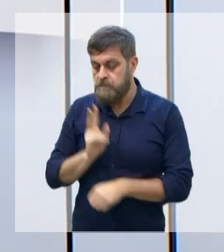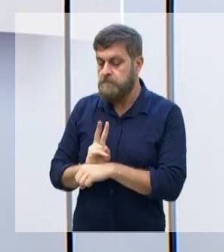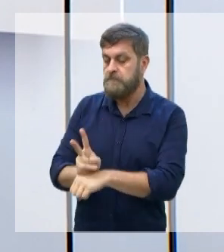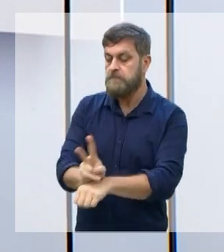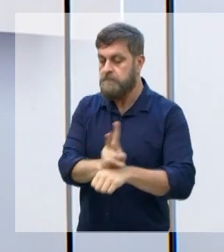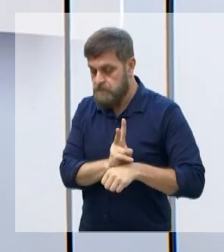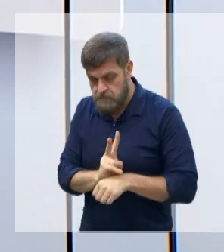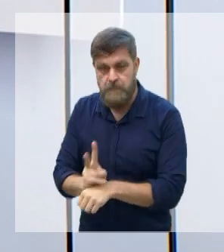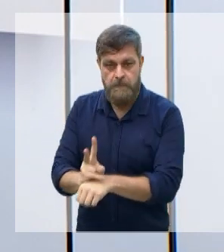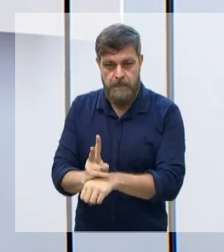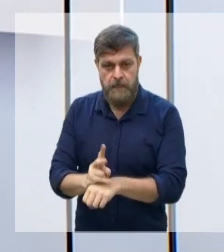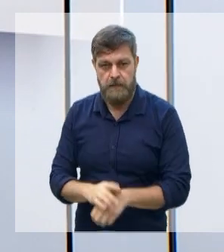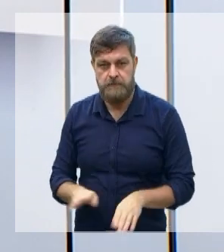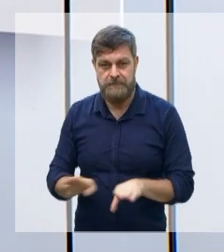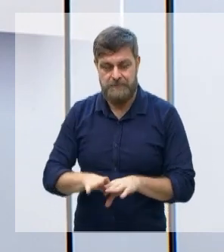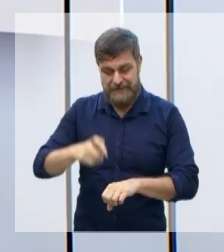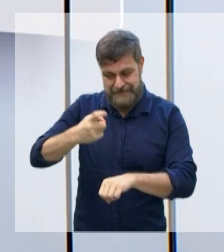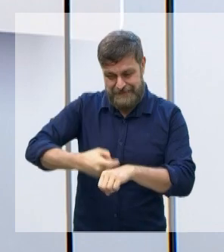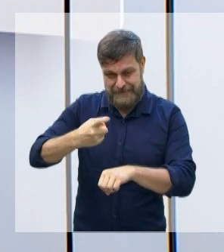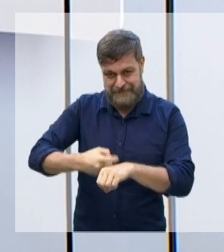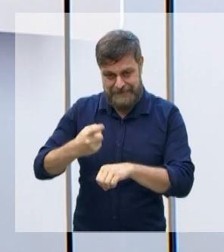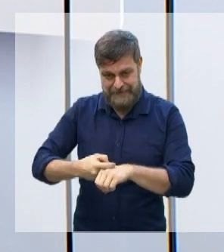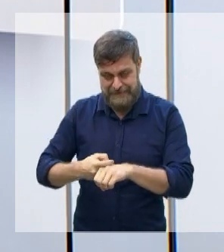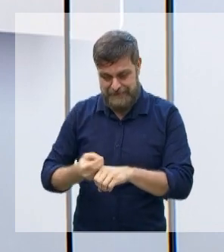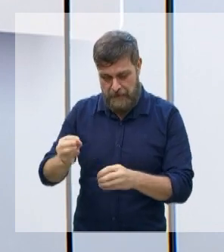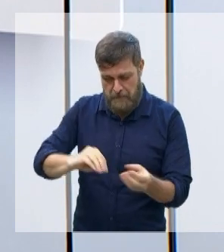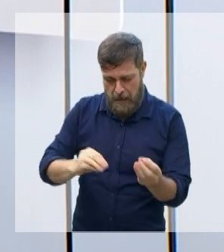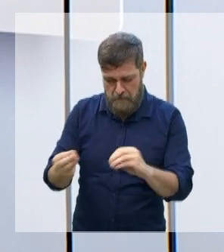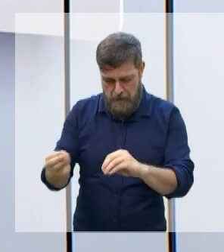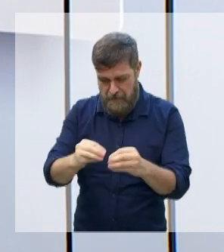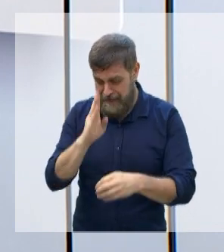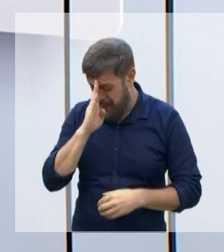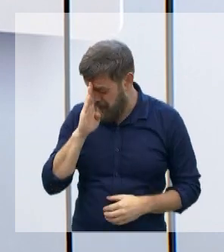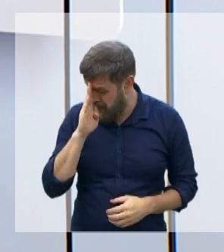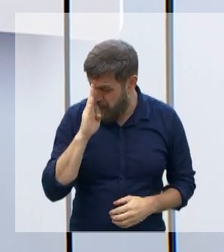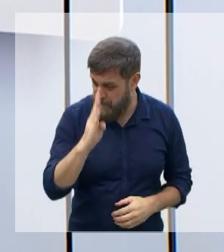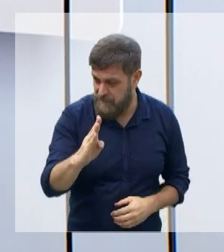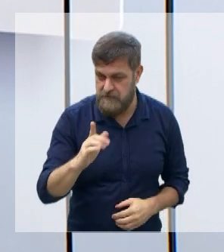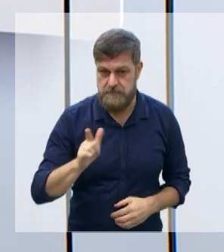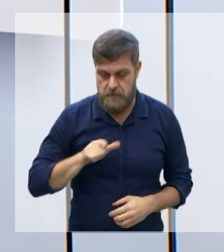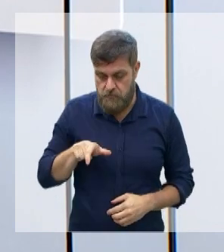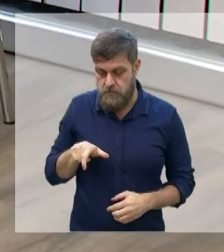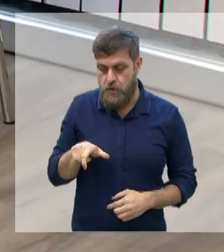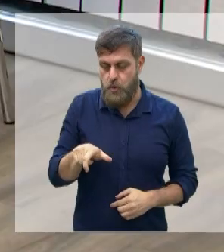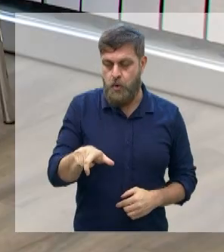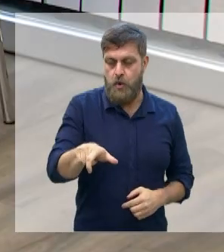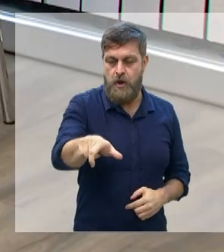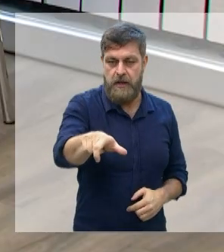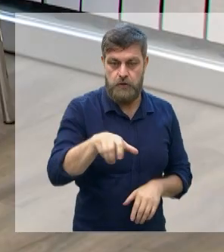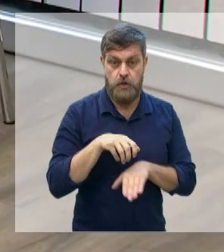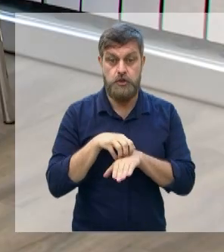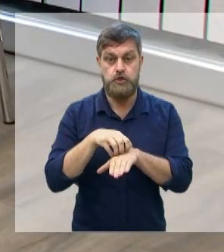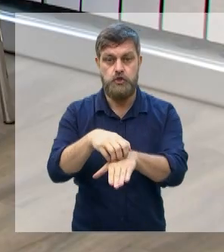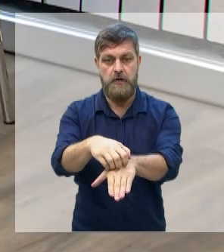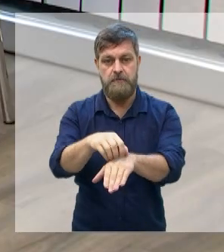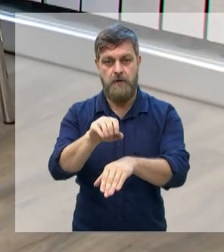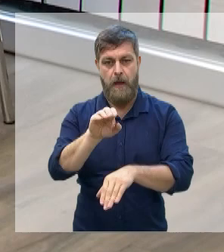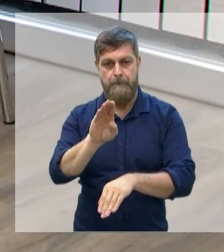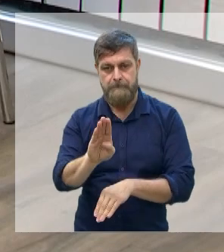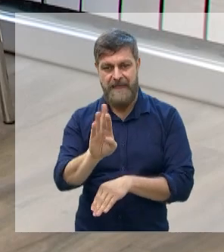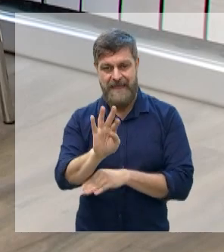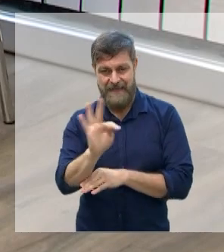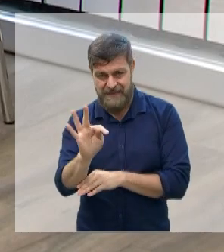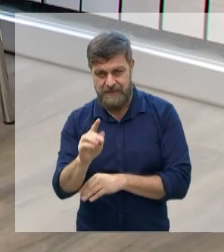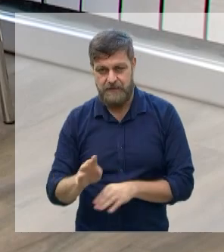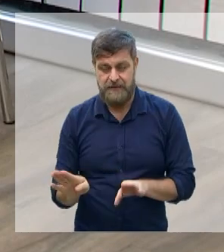a pavimentação com concreto que a partir principal onde será o eixo do brt é a principal ou